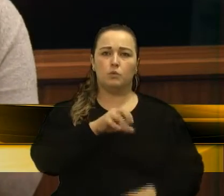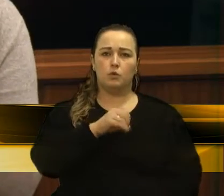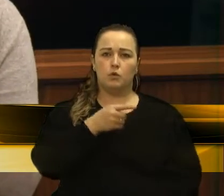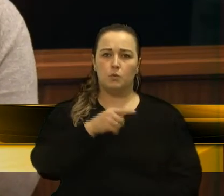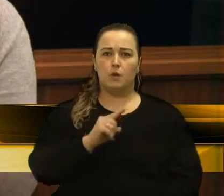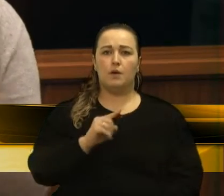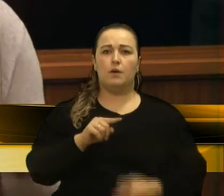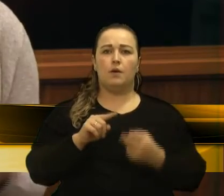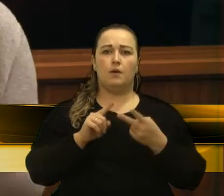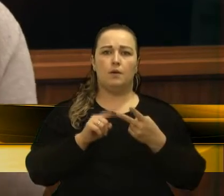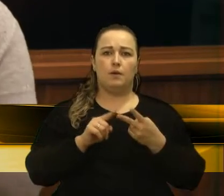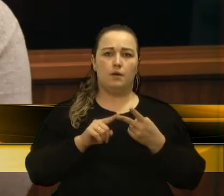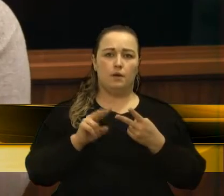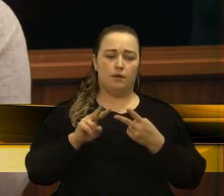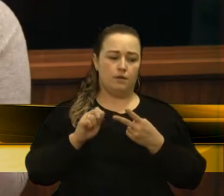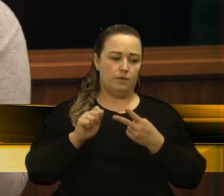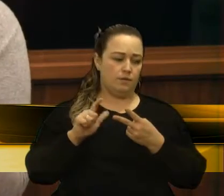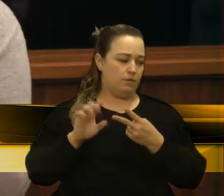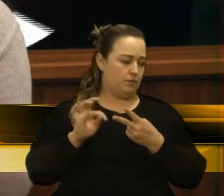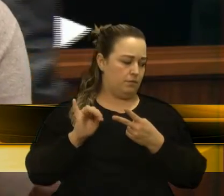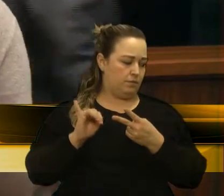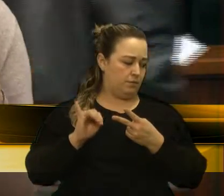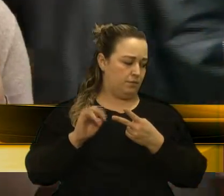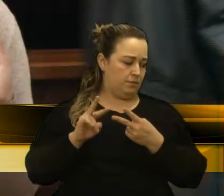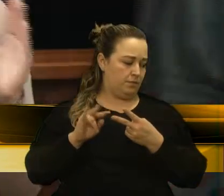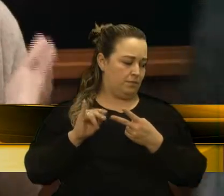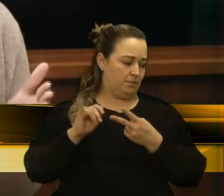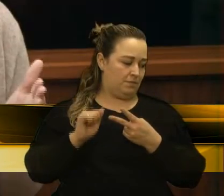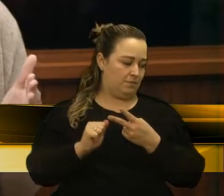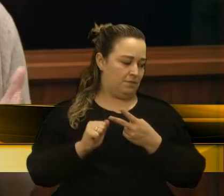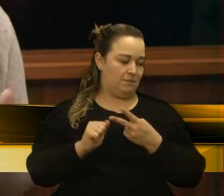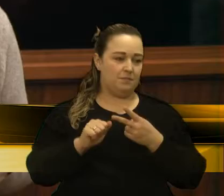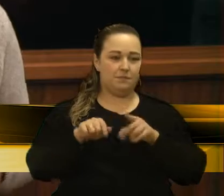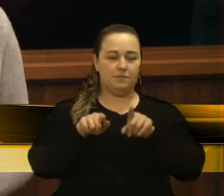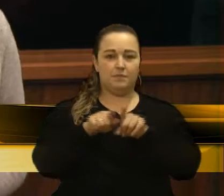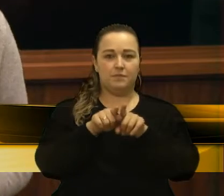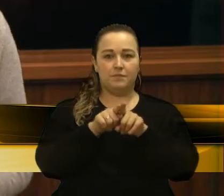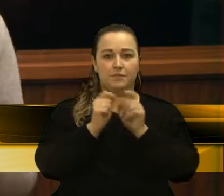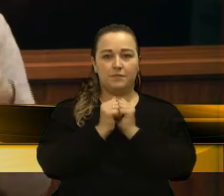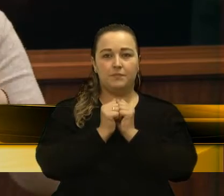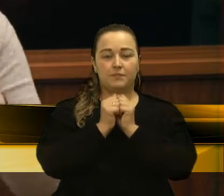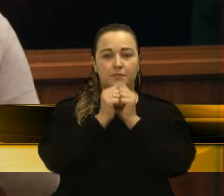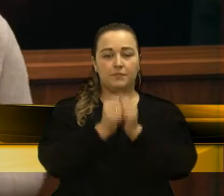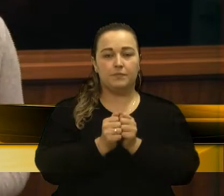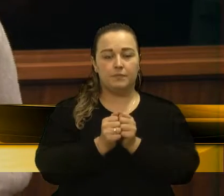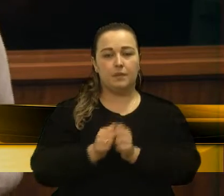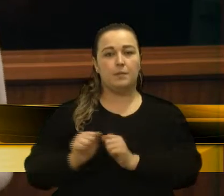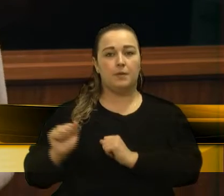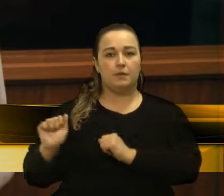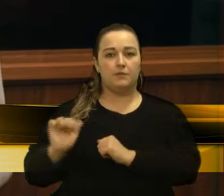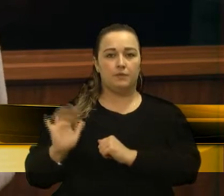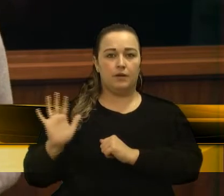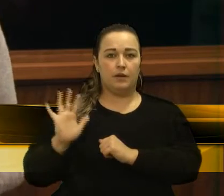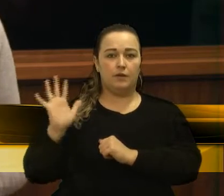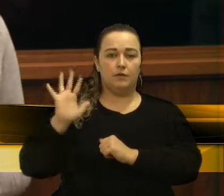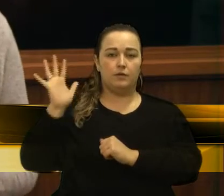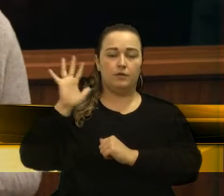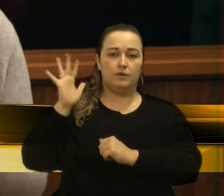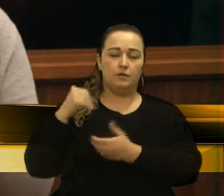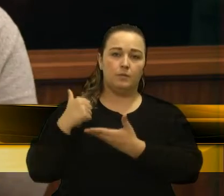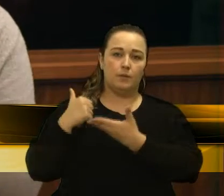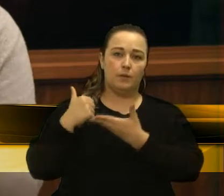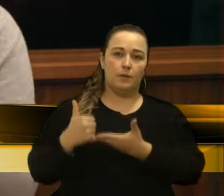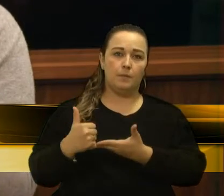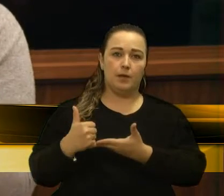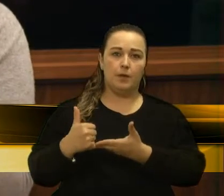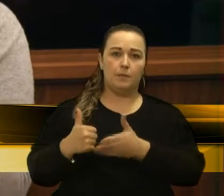Valdívia, que acabou ficando até com problema de coluna, que eu até desconfio que os volumes do plano diretor tenham colaborado para esse problema de